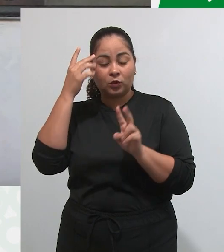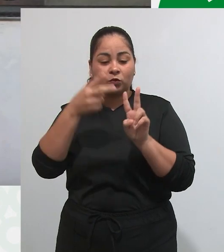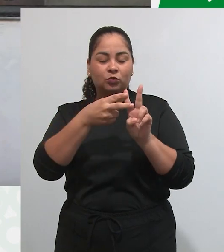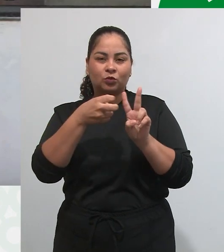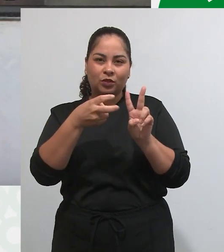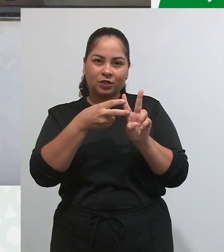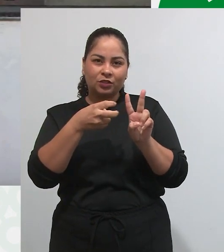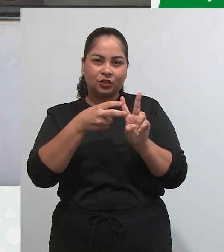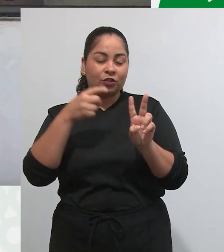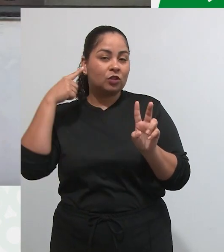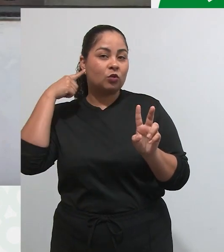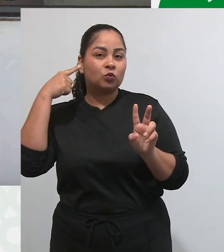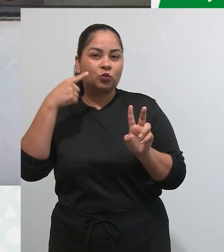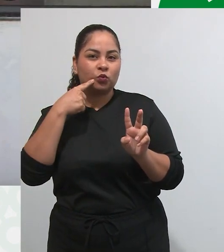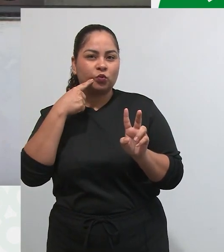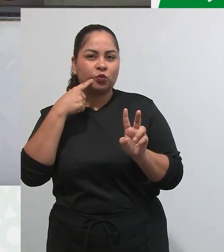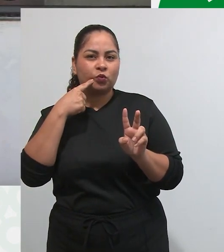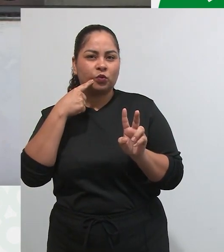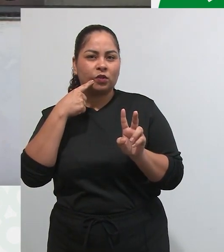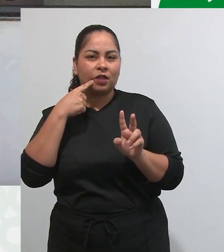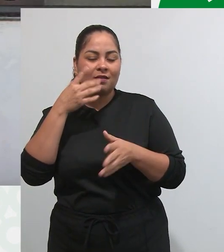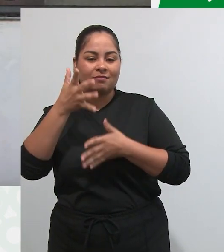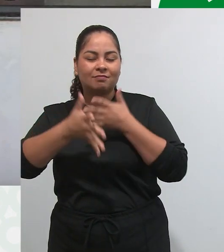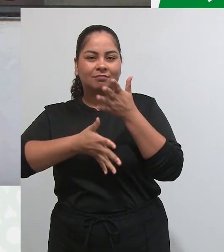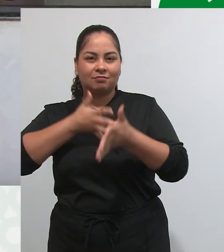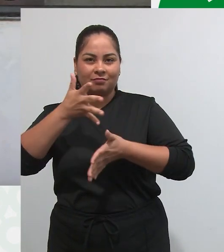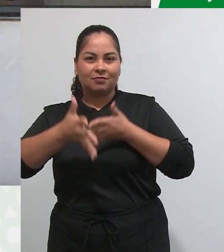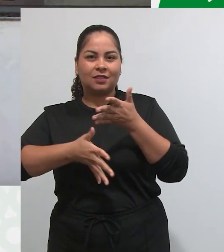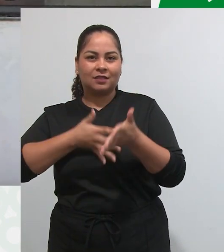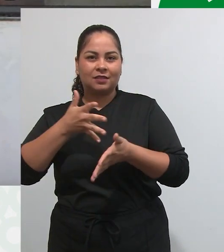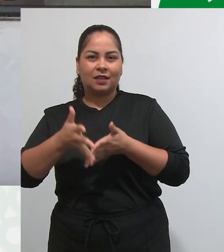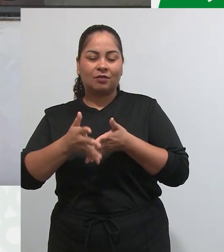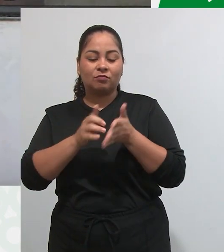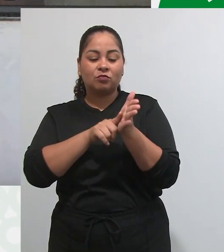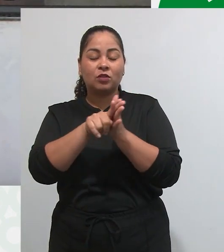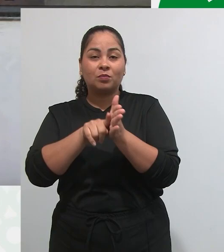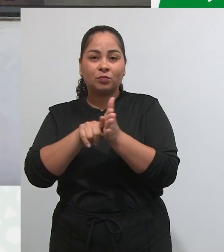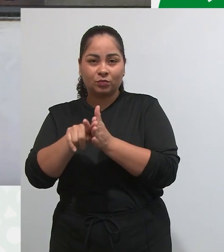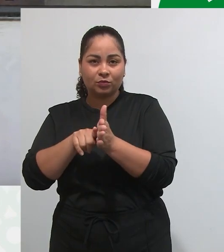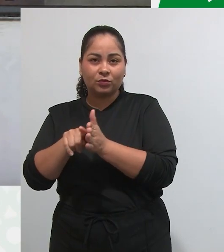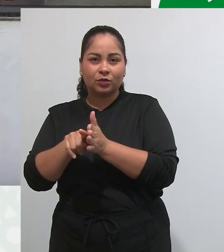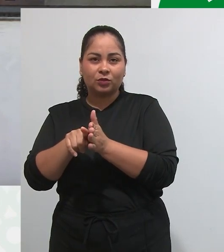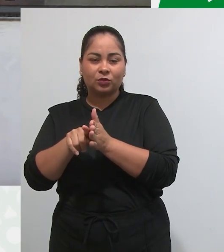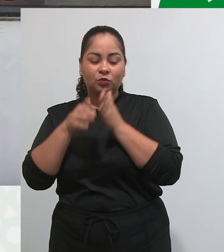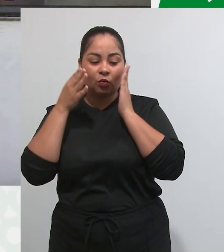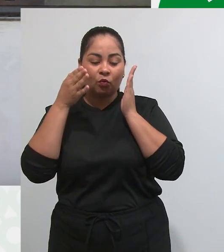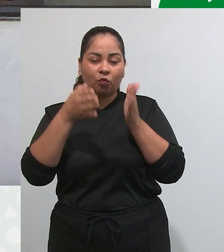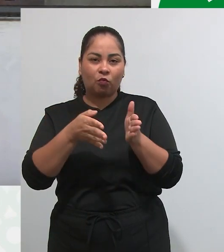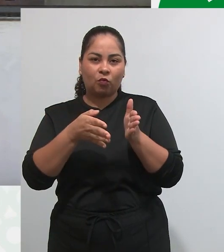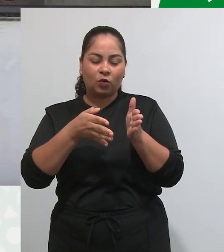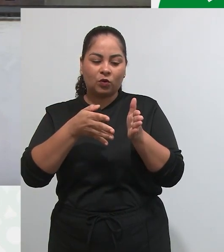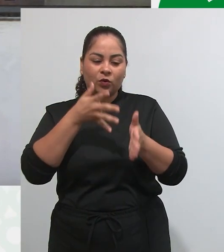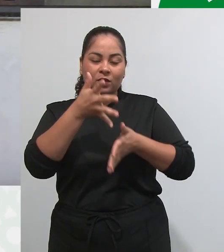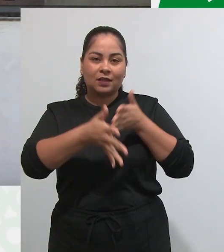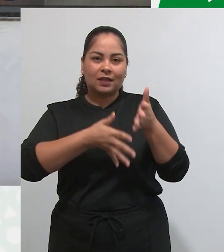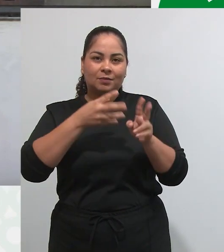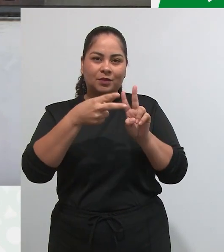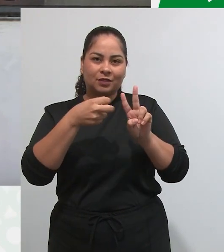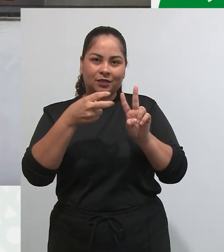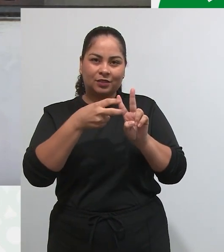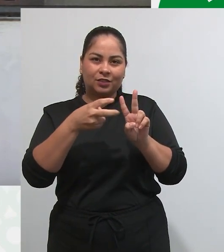índio surdo falava. E aí ele fez o trabalho em cima da língua brasileira de sinais